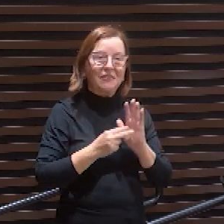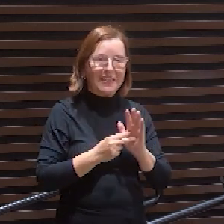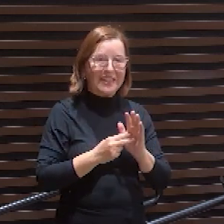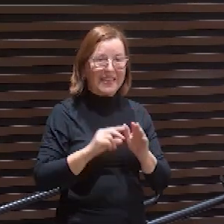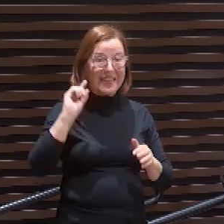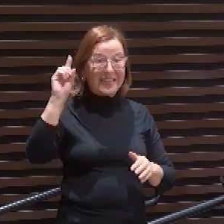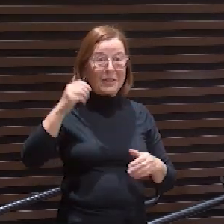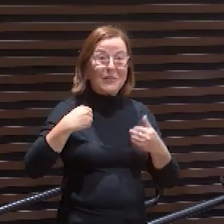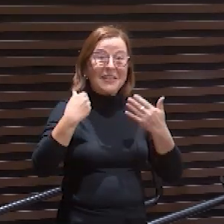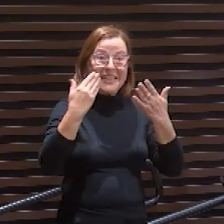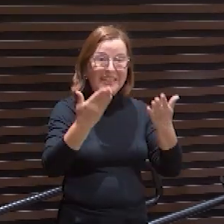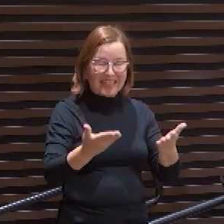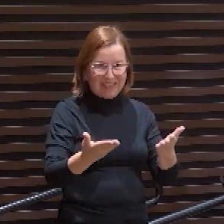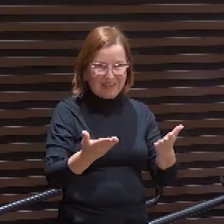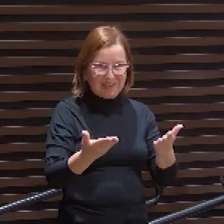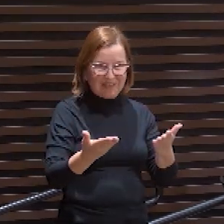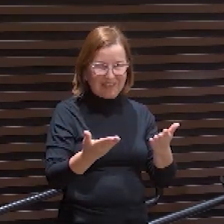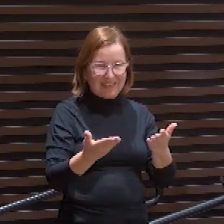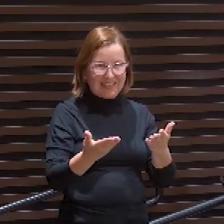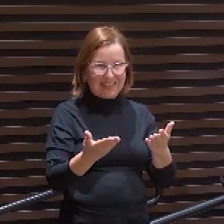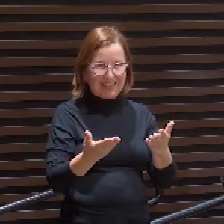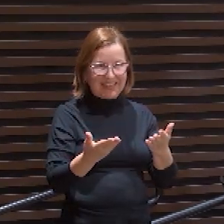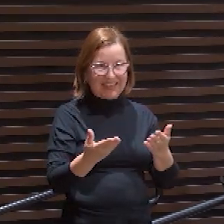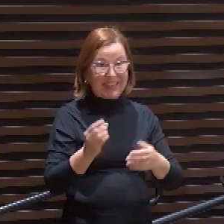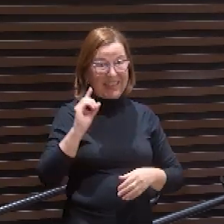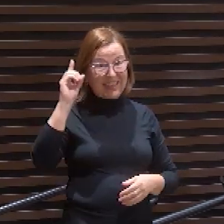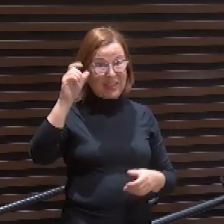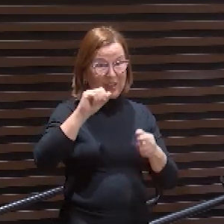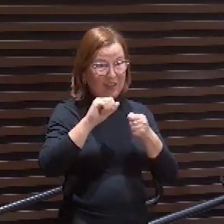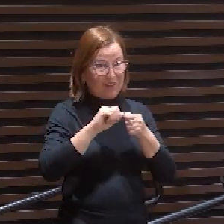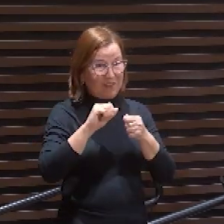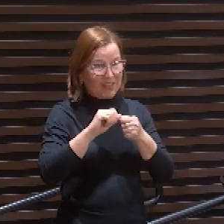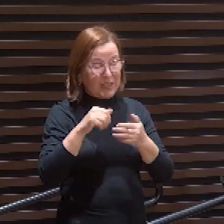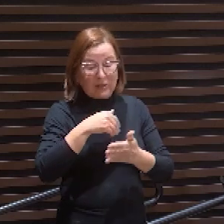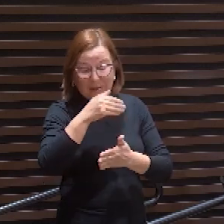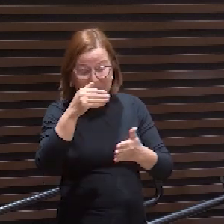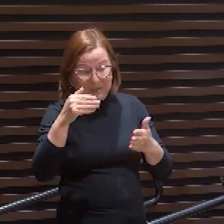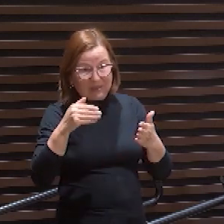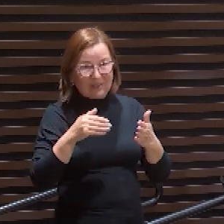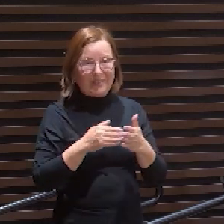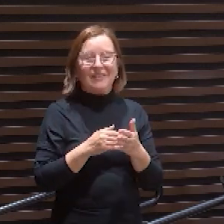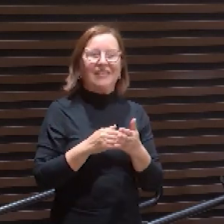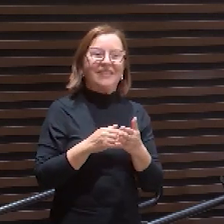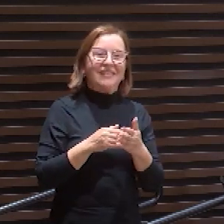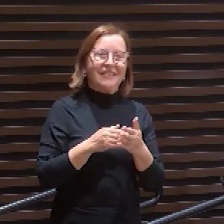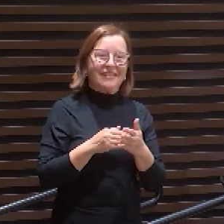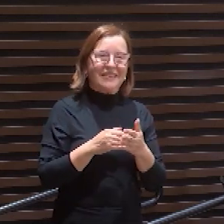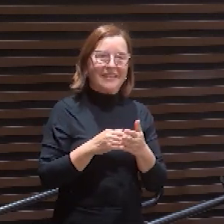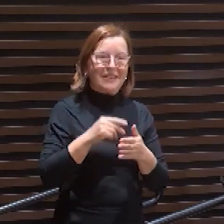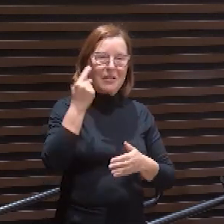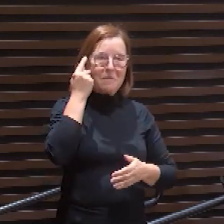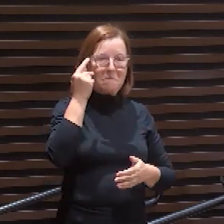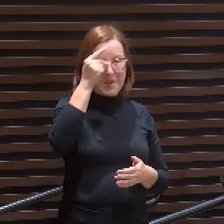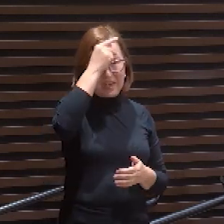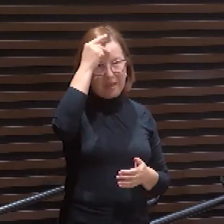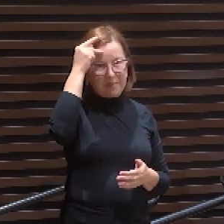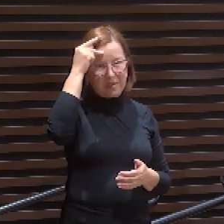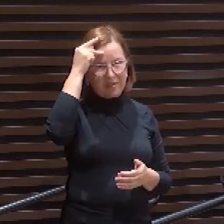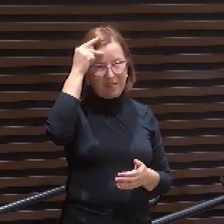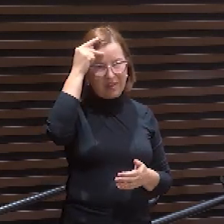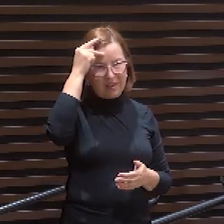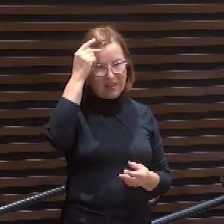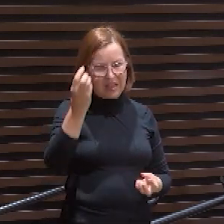Deus dando. É Deus fazendo tudo a quem nada